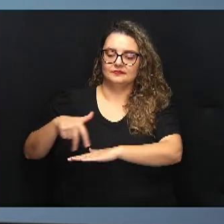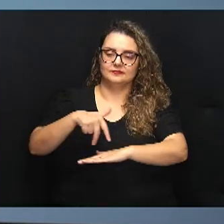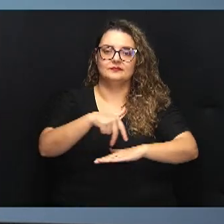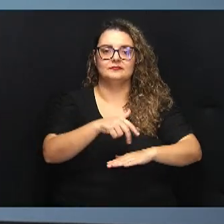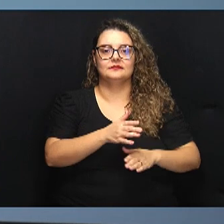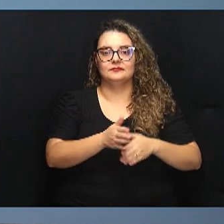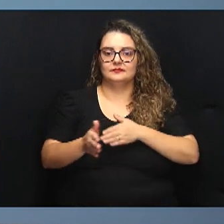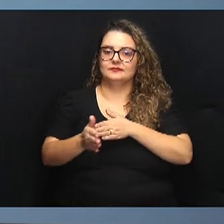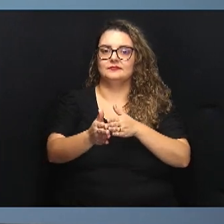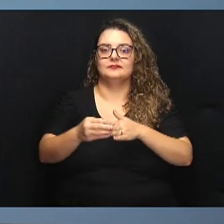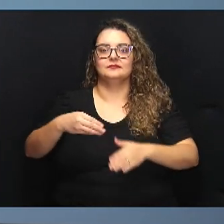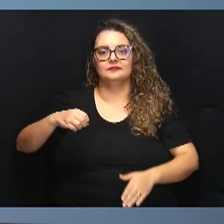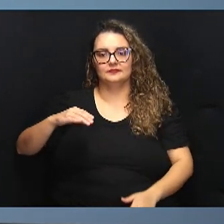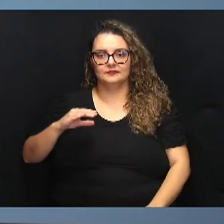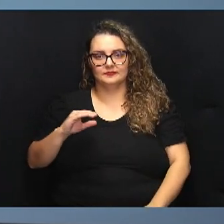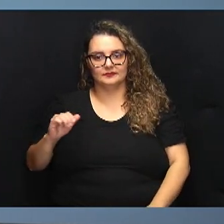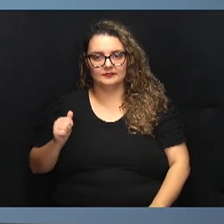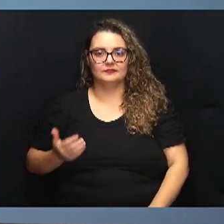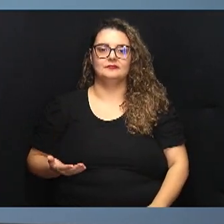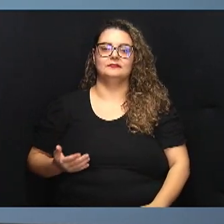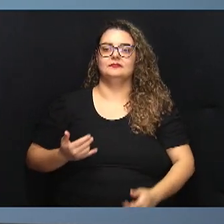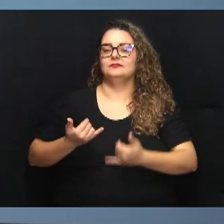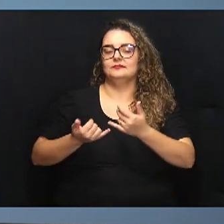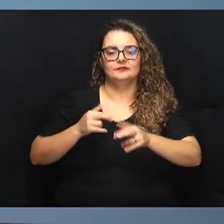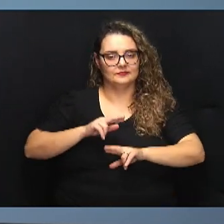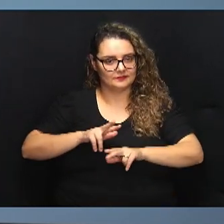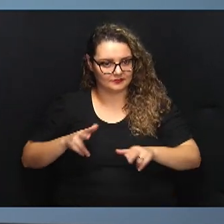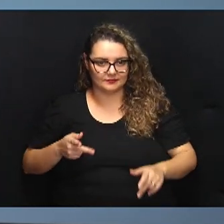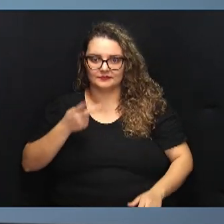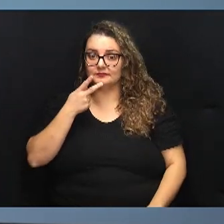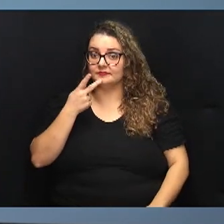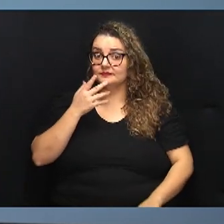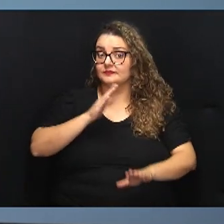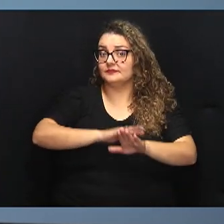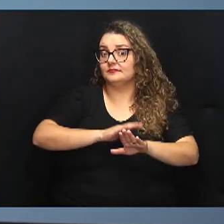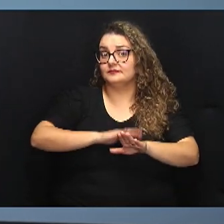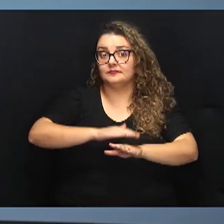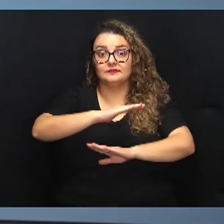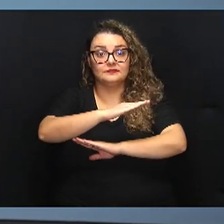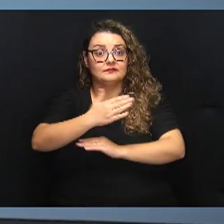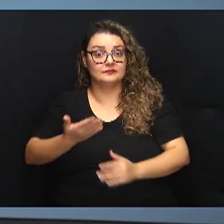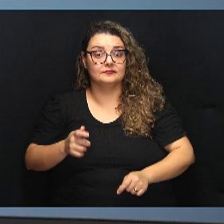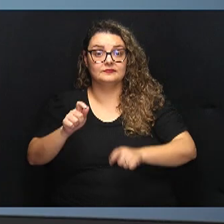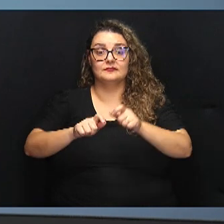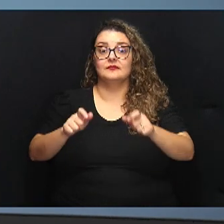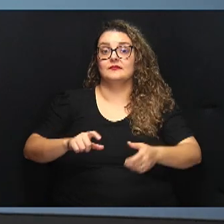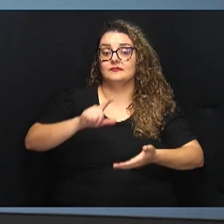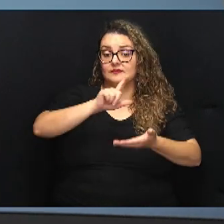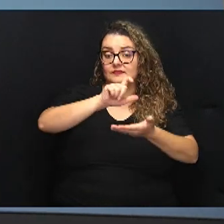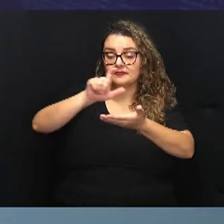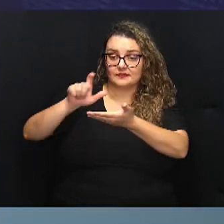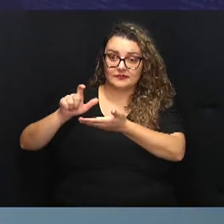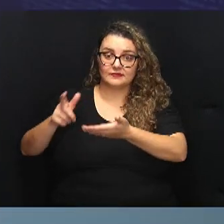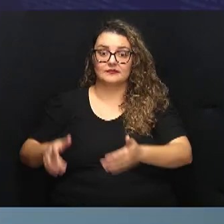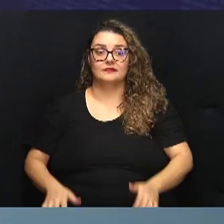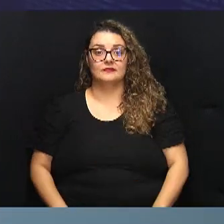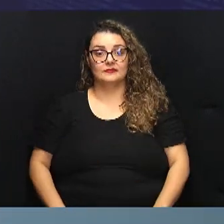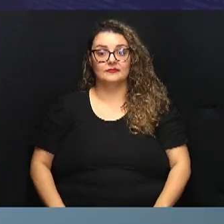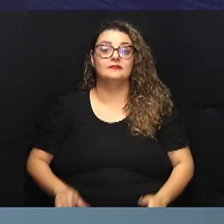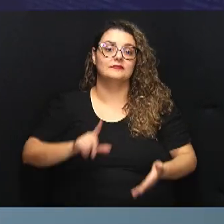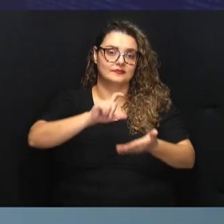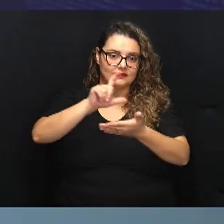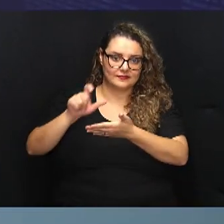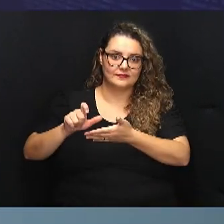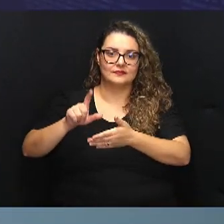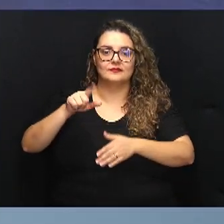MECA, e no MECA as pessoas vão poder jogar um jogo que fala sobre as funções da Câmara, as pessoas vão poder tirar foto e essas fotos vão se